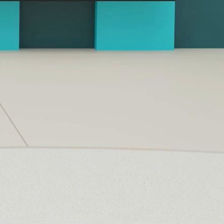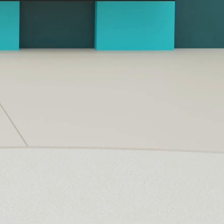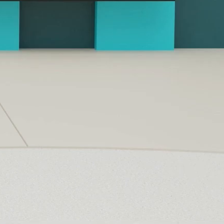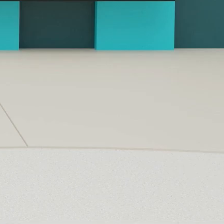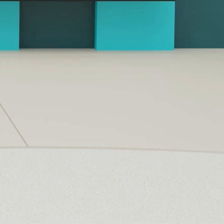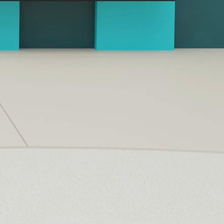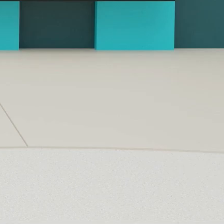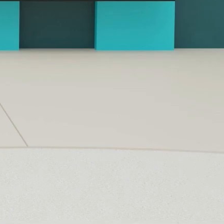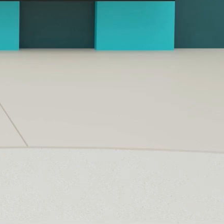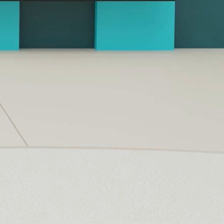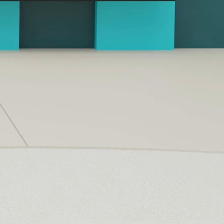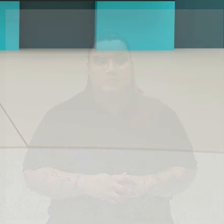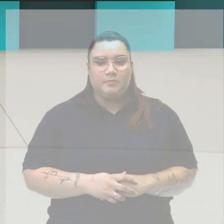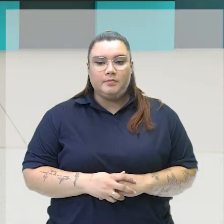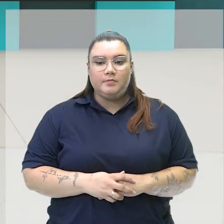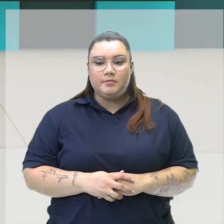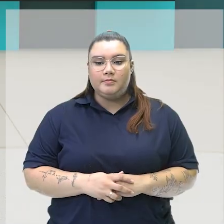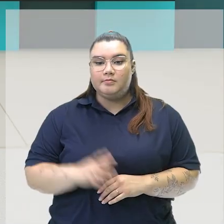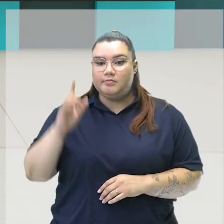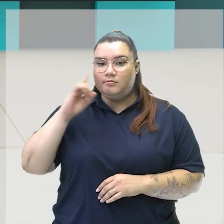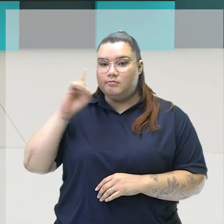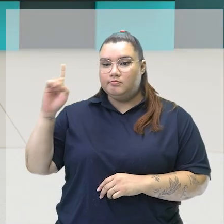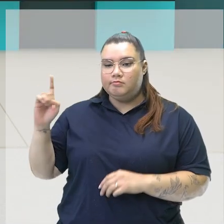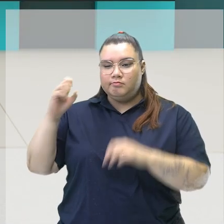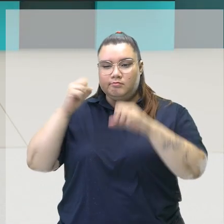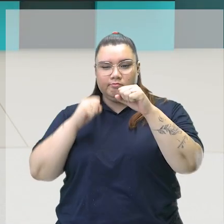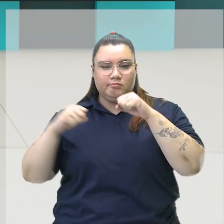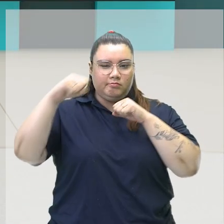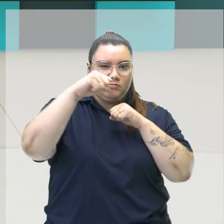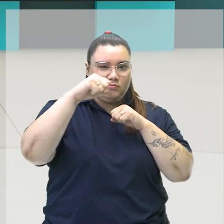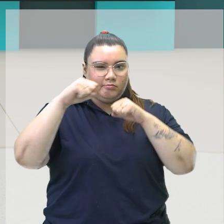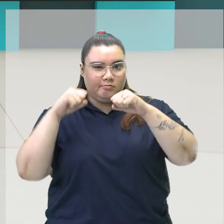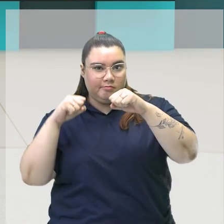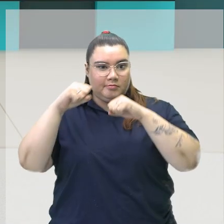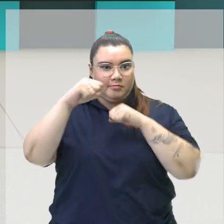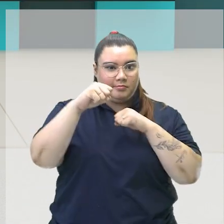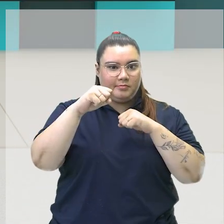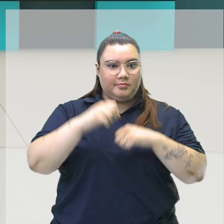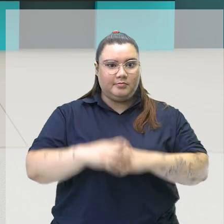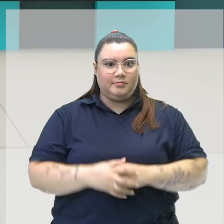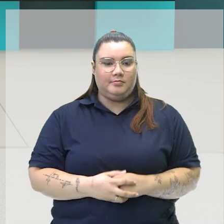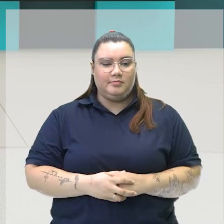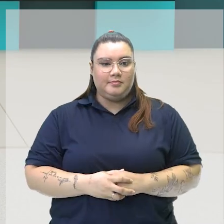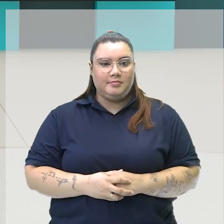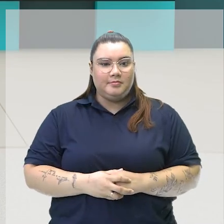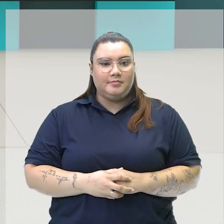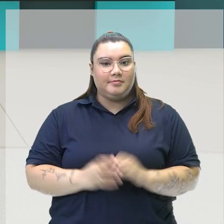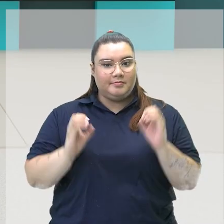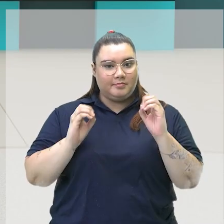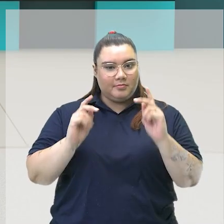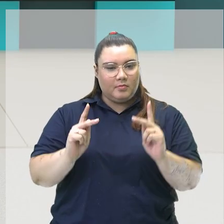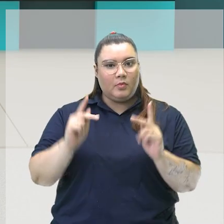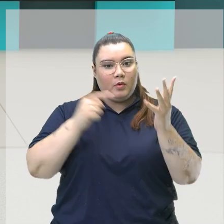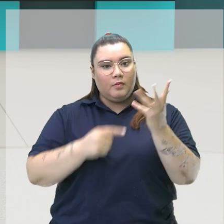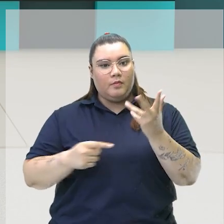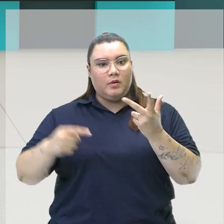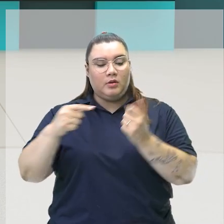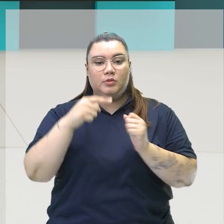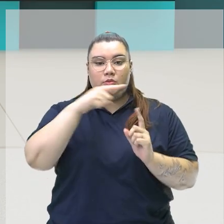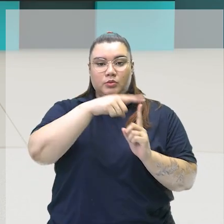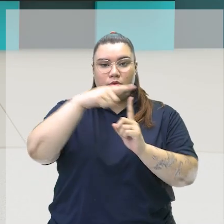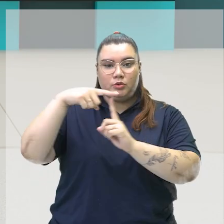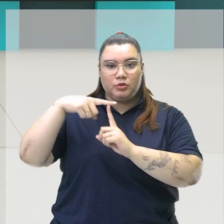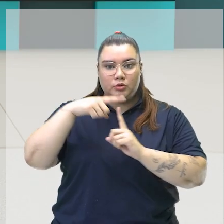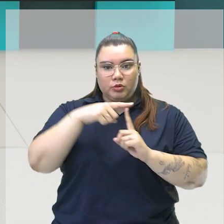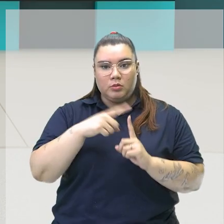né? Nós vamos chegando aqui no boxe, Muito bem. Então, todas essas lutas que